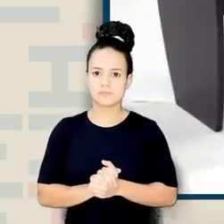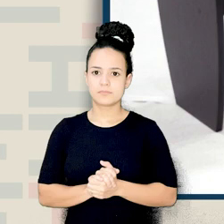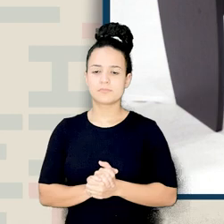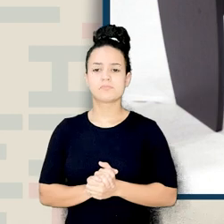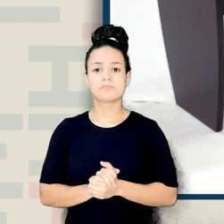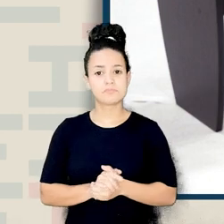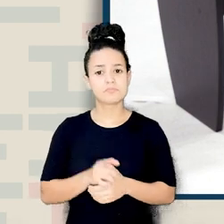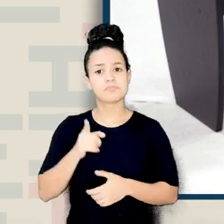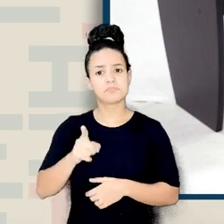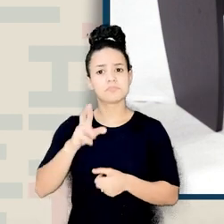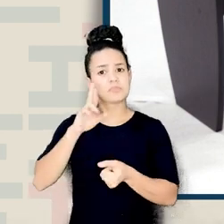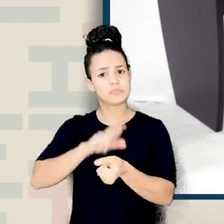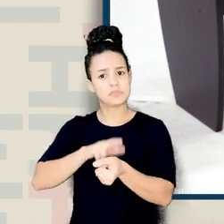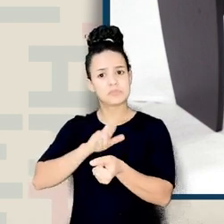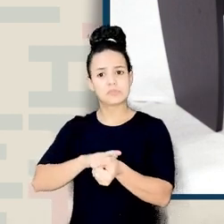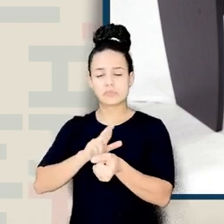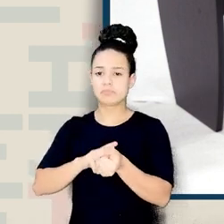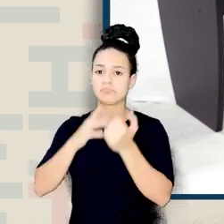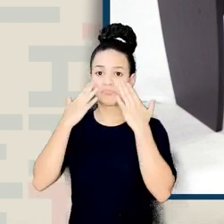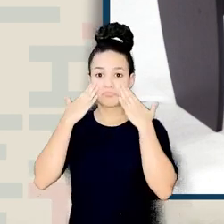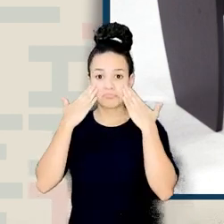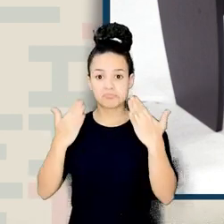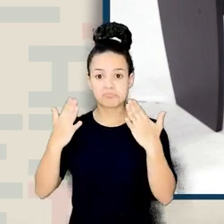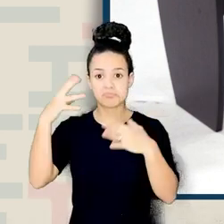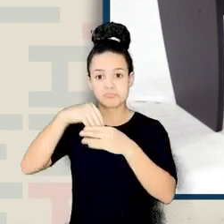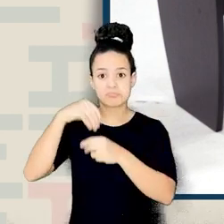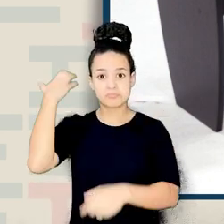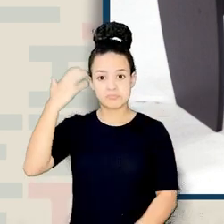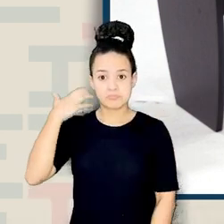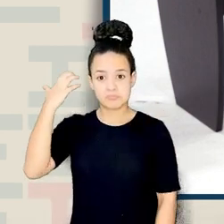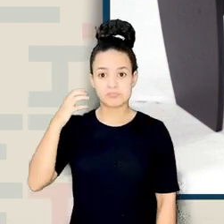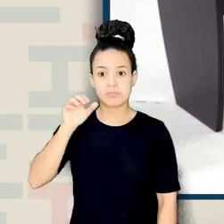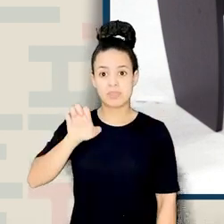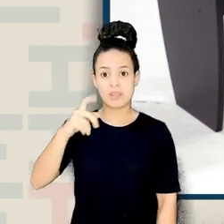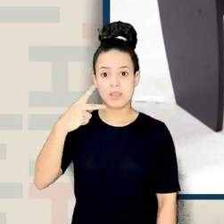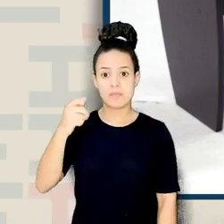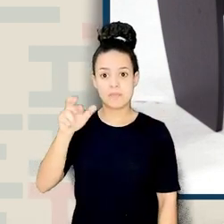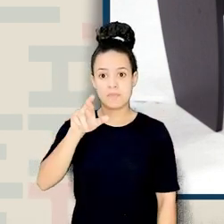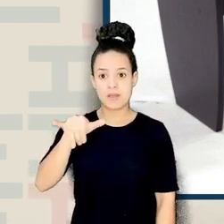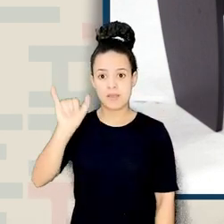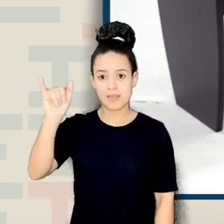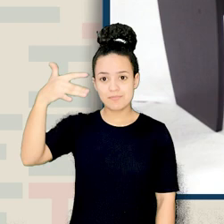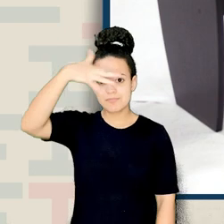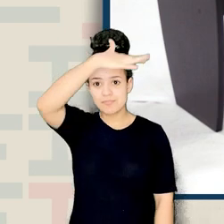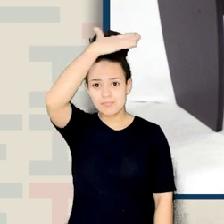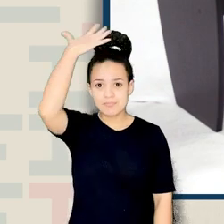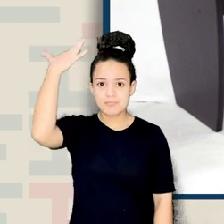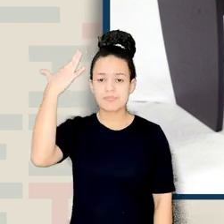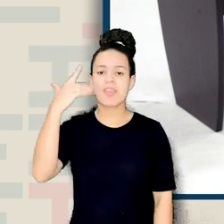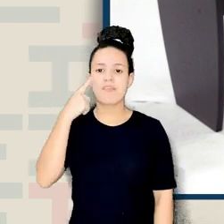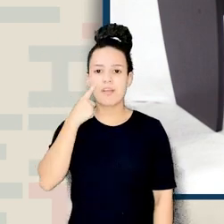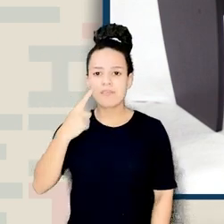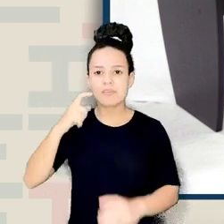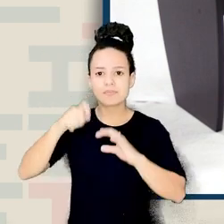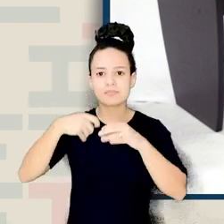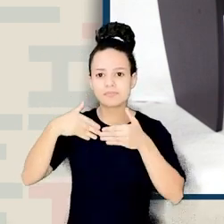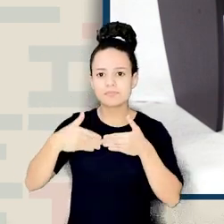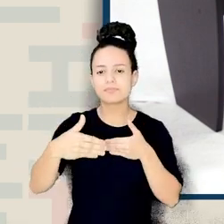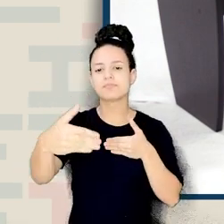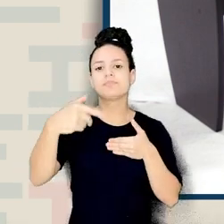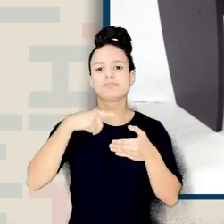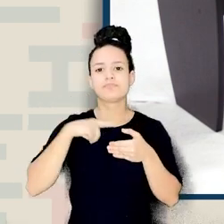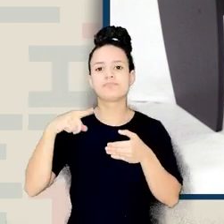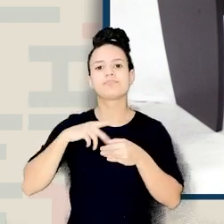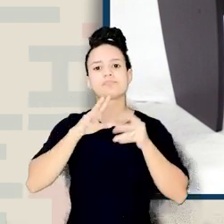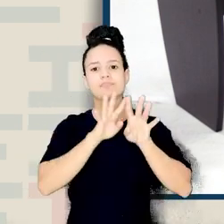Esse toque ficou muito evidente na Loa Epa-Rei, que é o que nós vamos poder conferir agora, em um andamento de caminhada